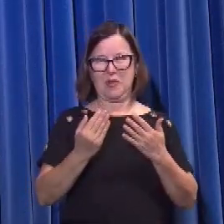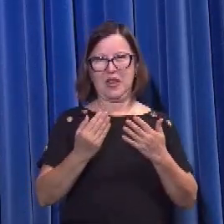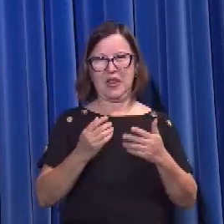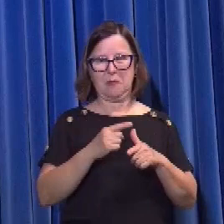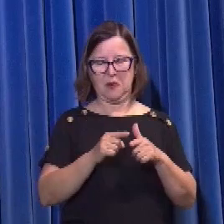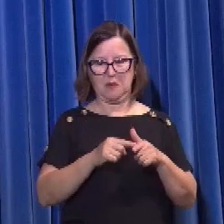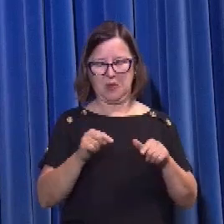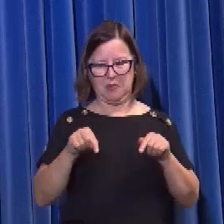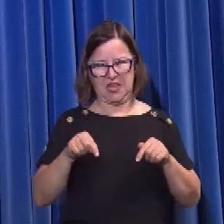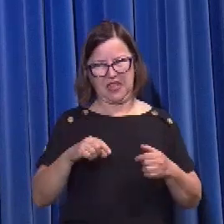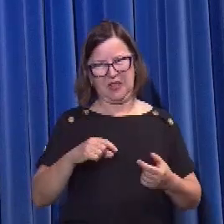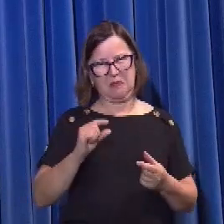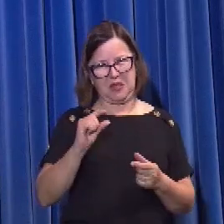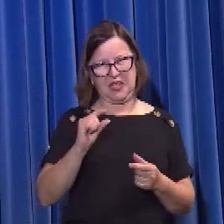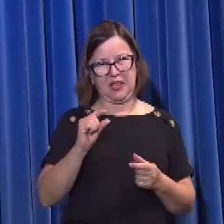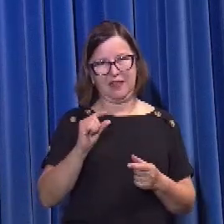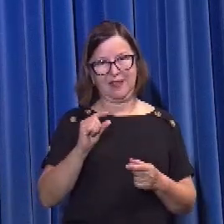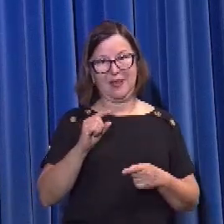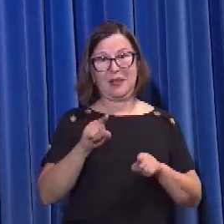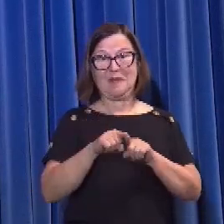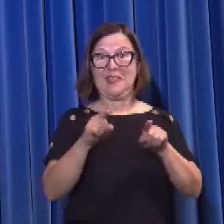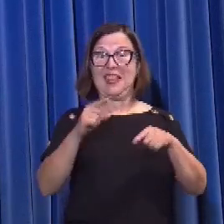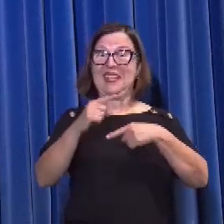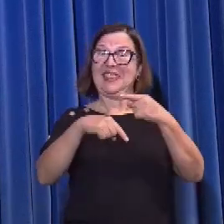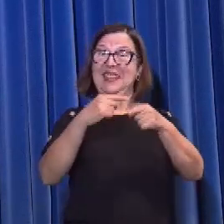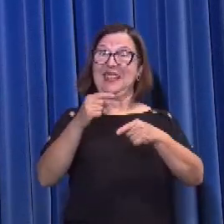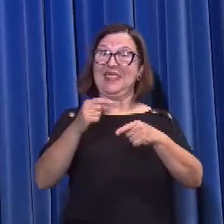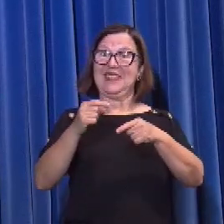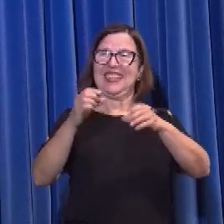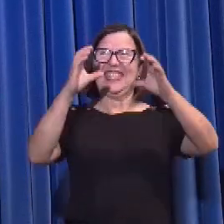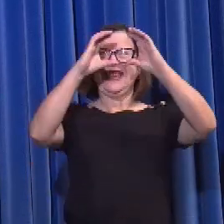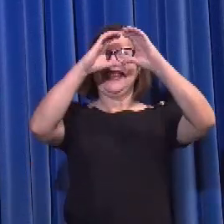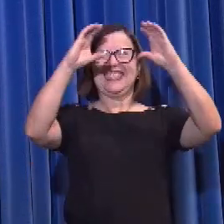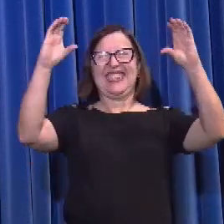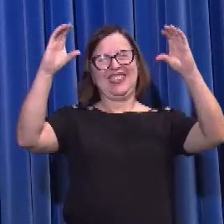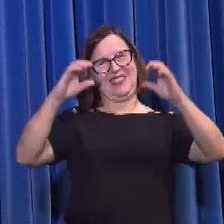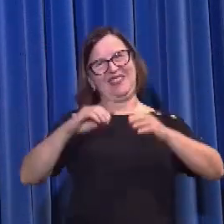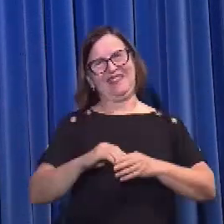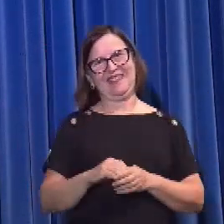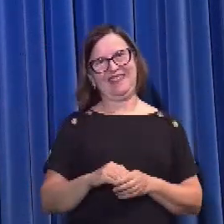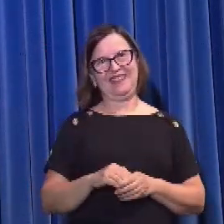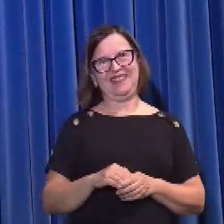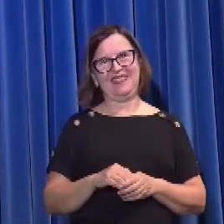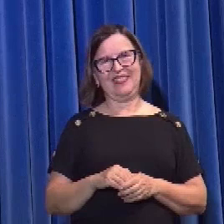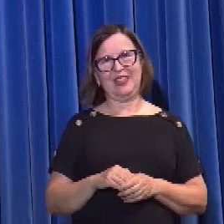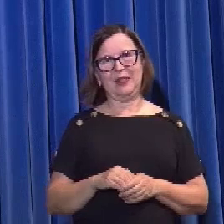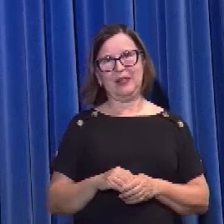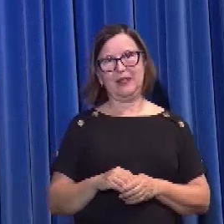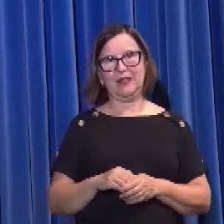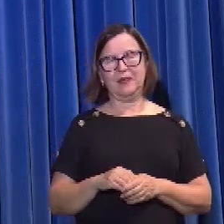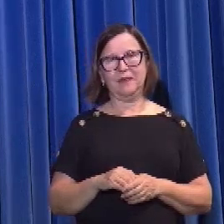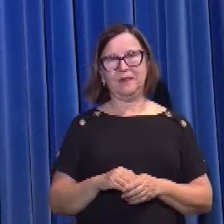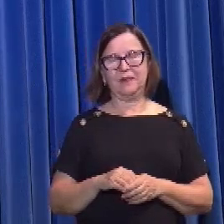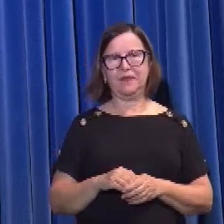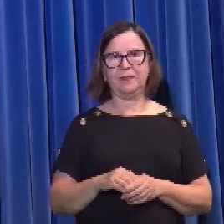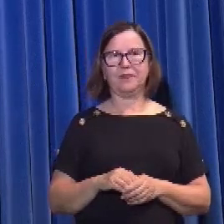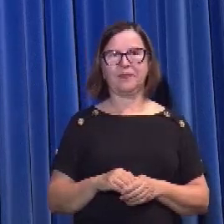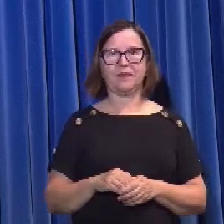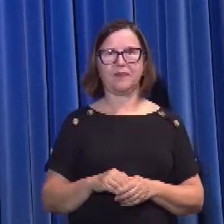isso aqui é tudo. Aí você tem que ficar desesperado mesmo, porque a tua vida vai passar muito rapidamente.